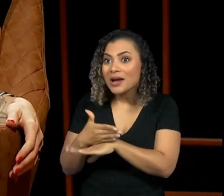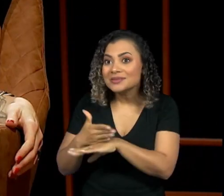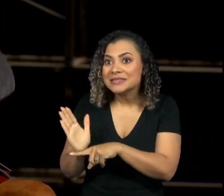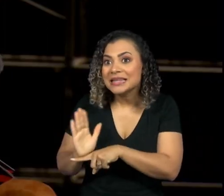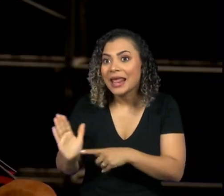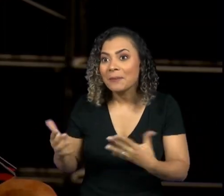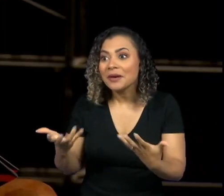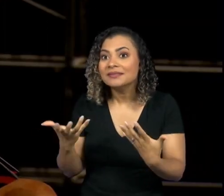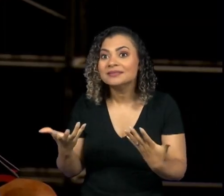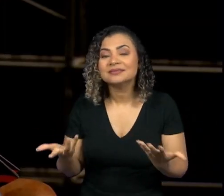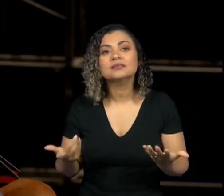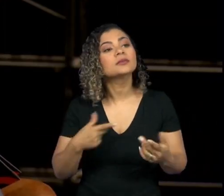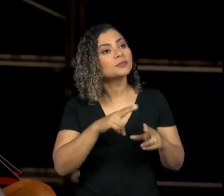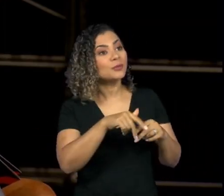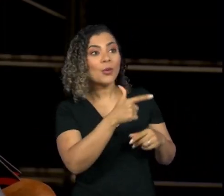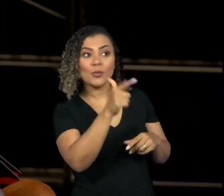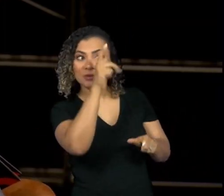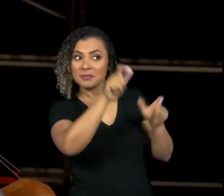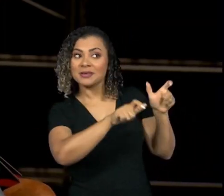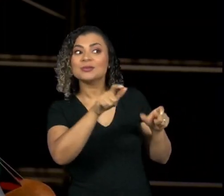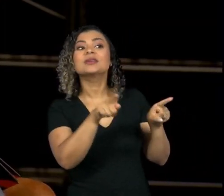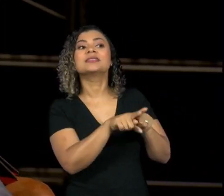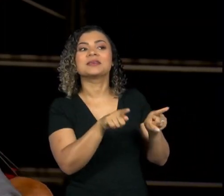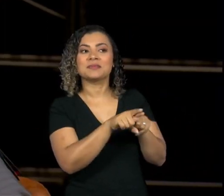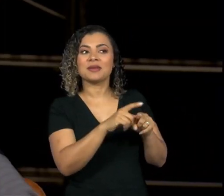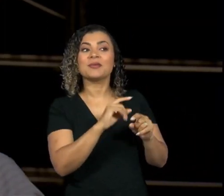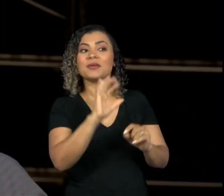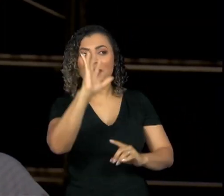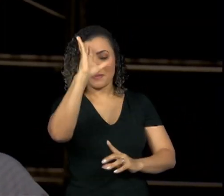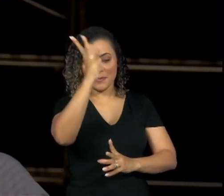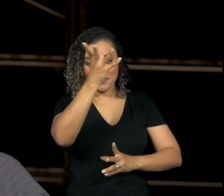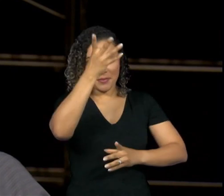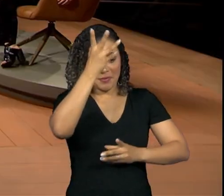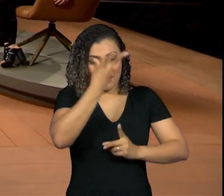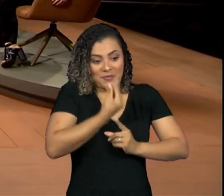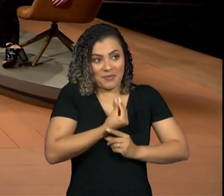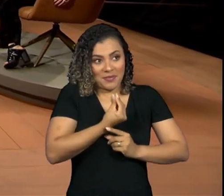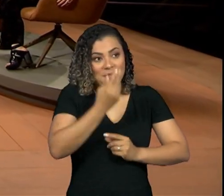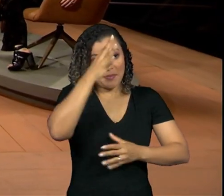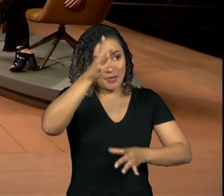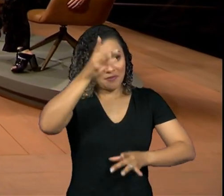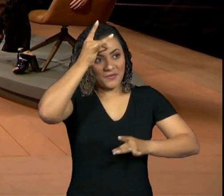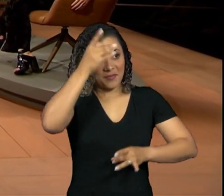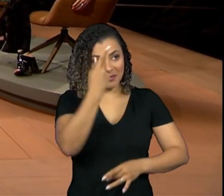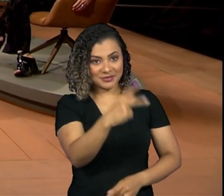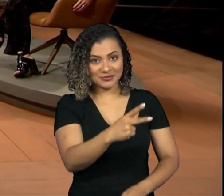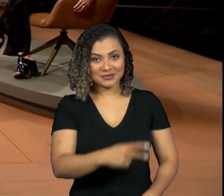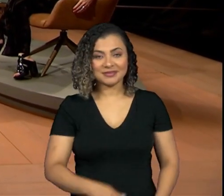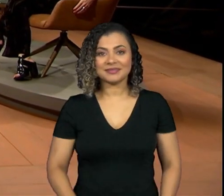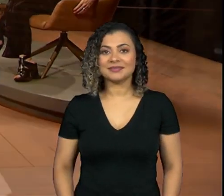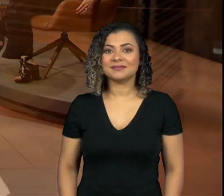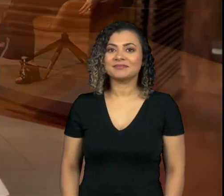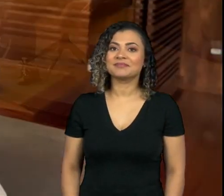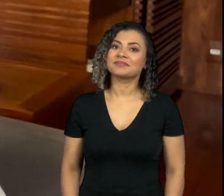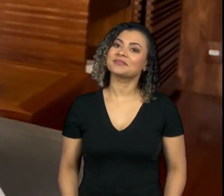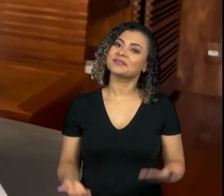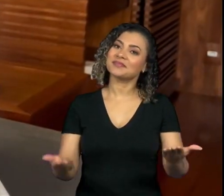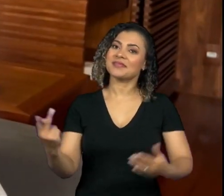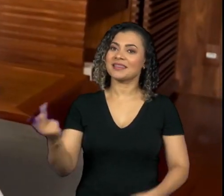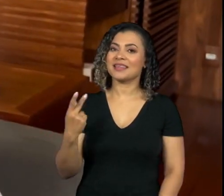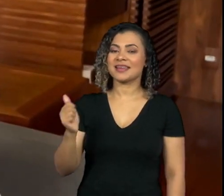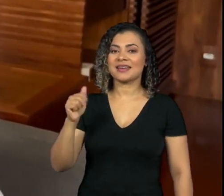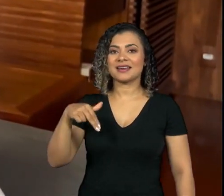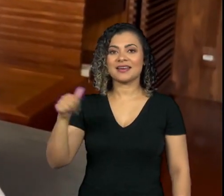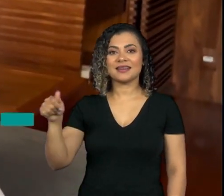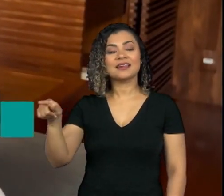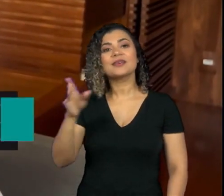disso. Bom, tem mais alguém que fala, então, da sua performance aí nesse filme, olha só. Ai. Eu e a Ana, a gente se conhece já